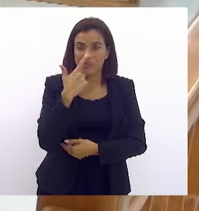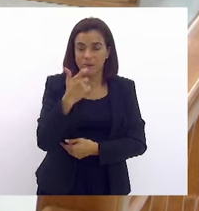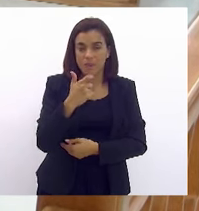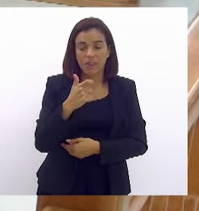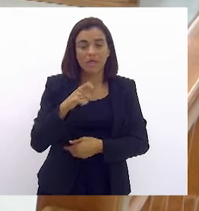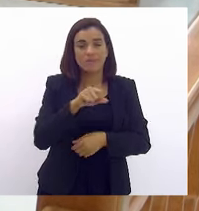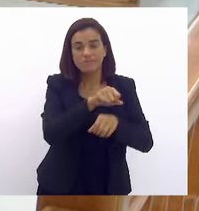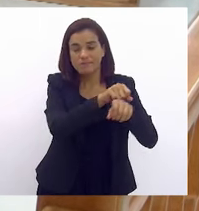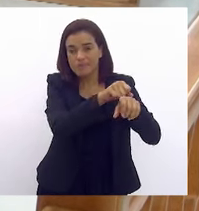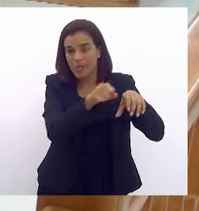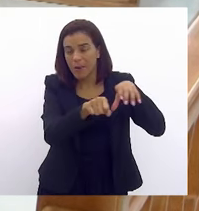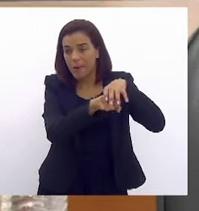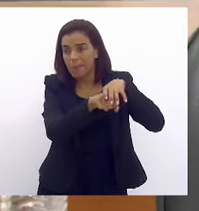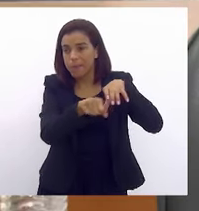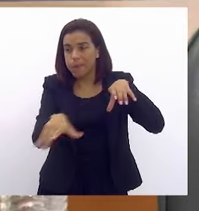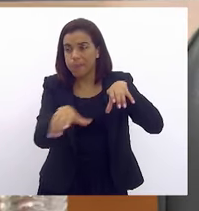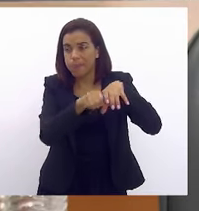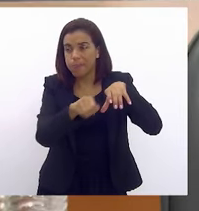aqui? Então,